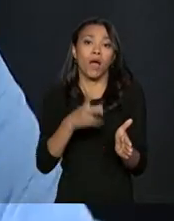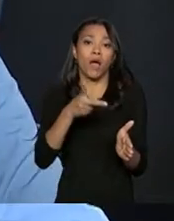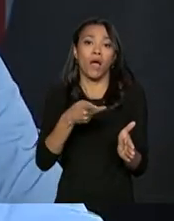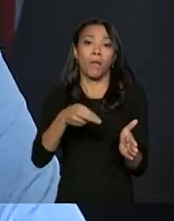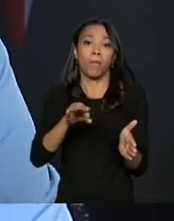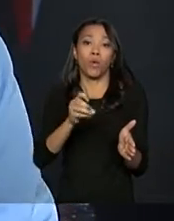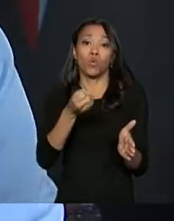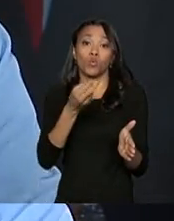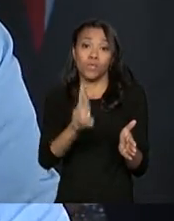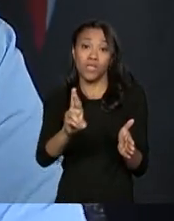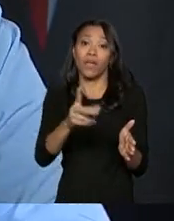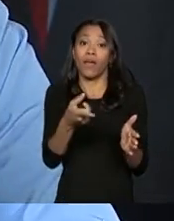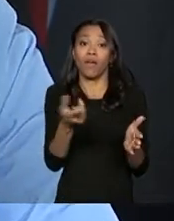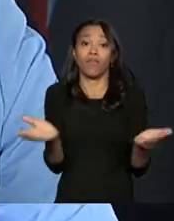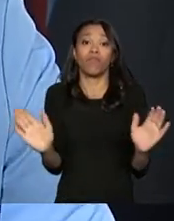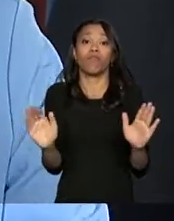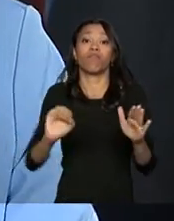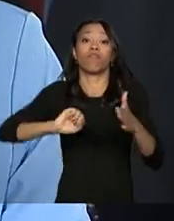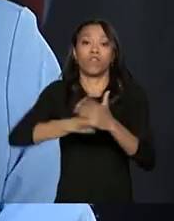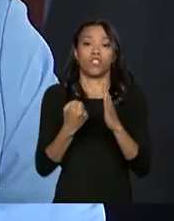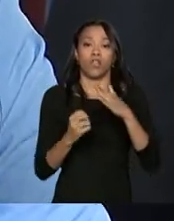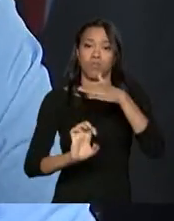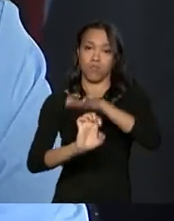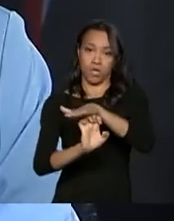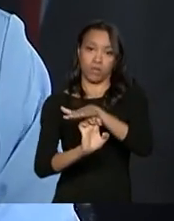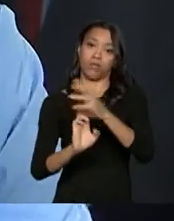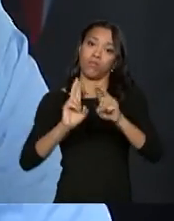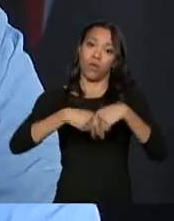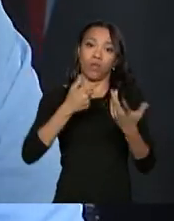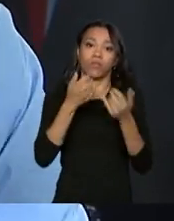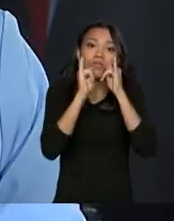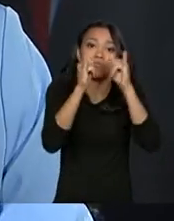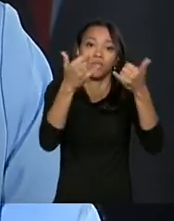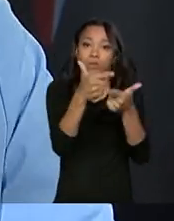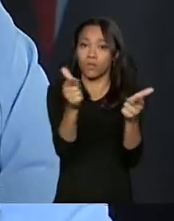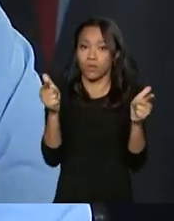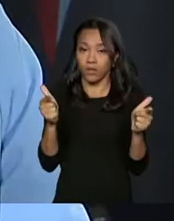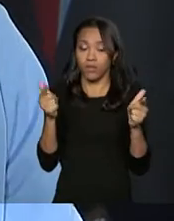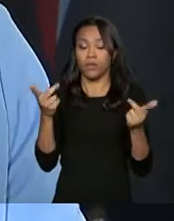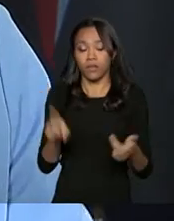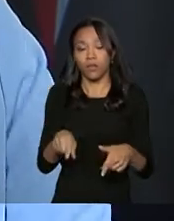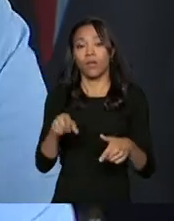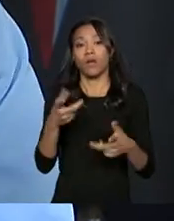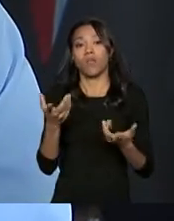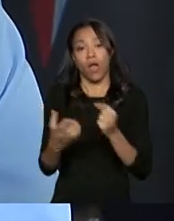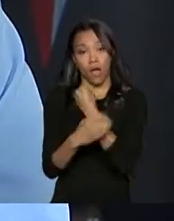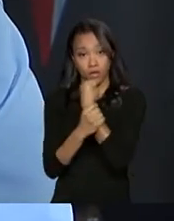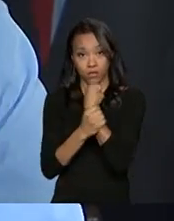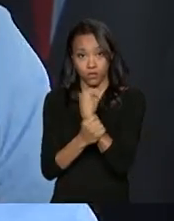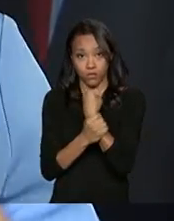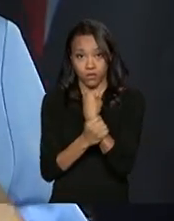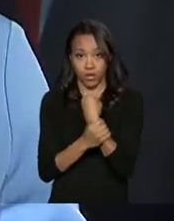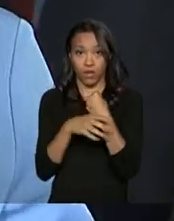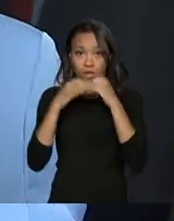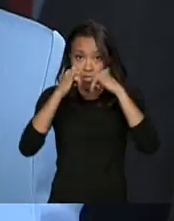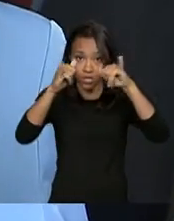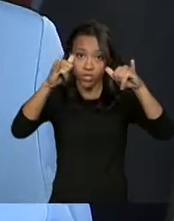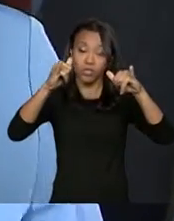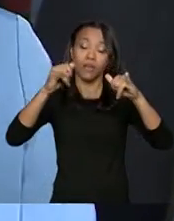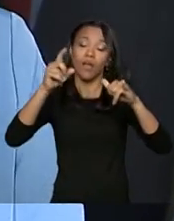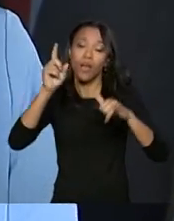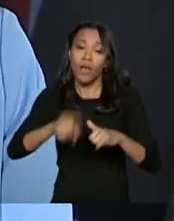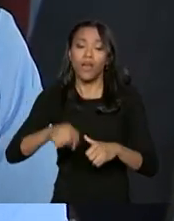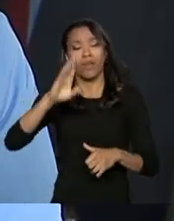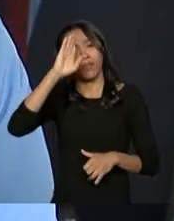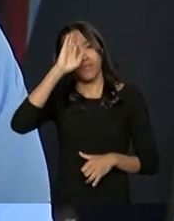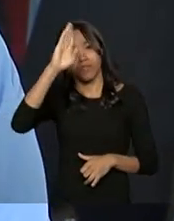Então, garantir que haja energia de qualidade, mais limpa, segura para o país e mais barata, é fundamental